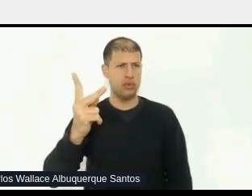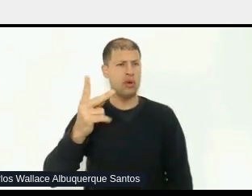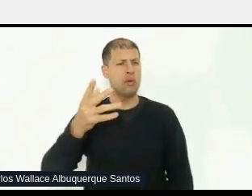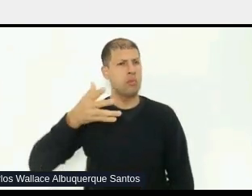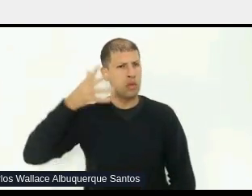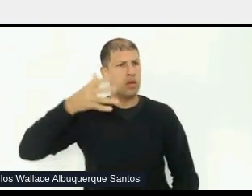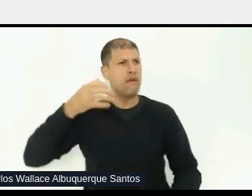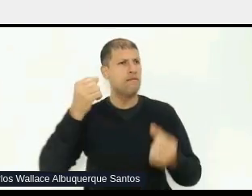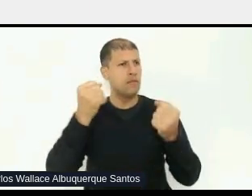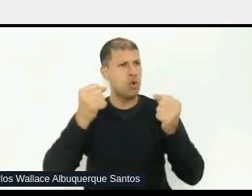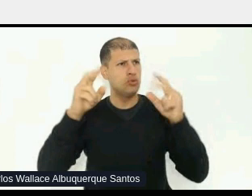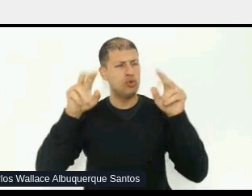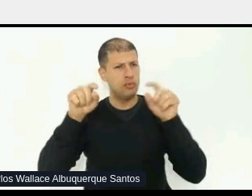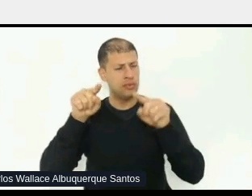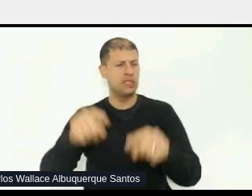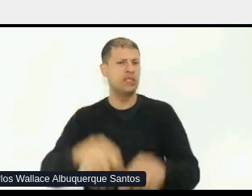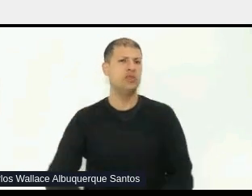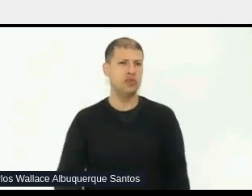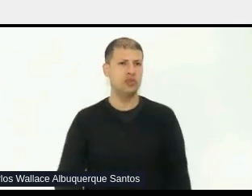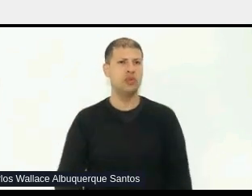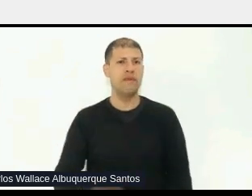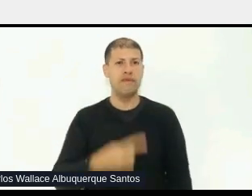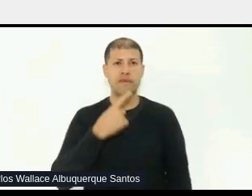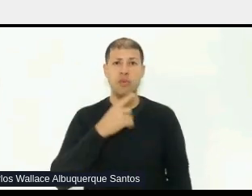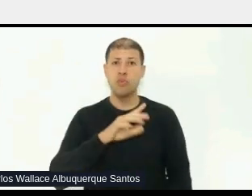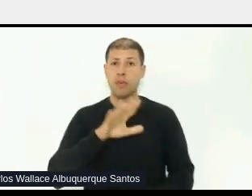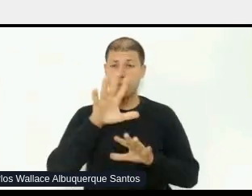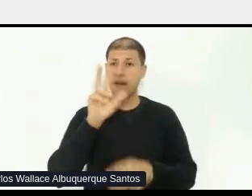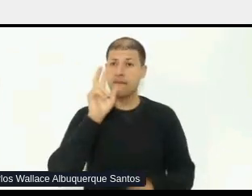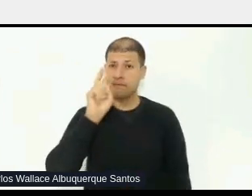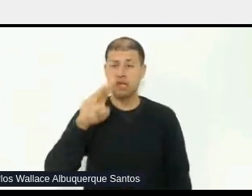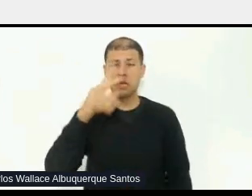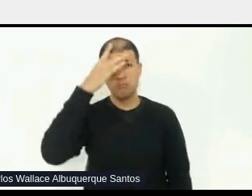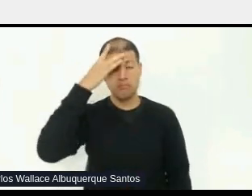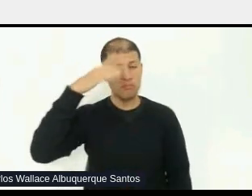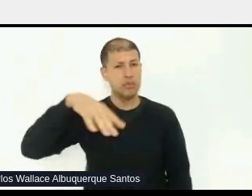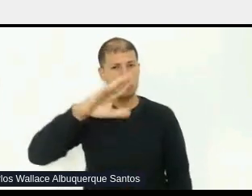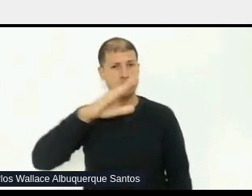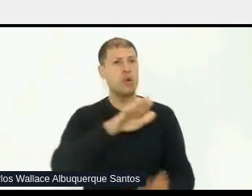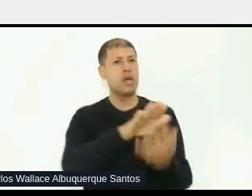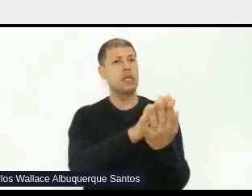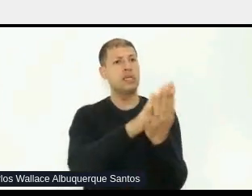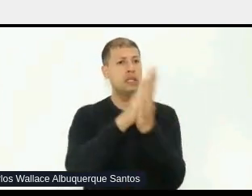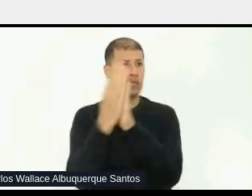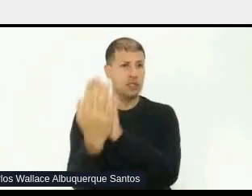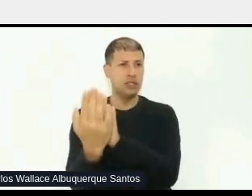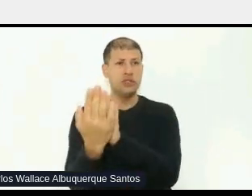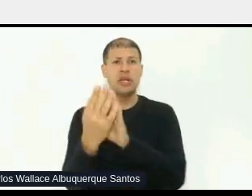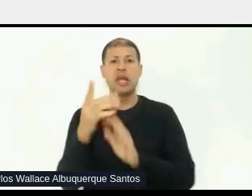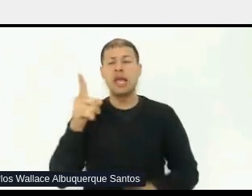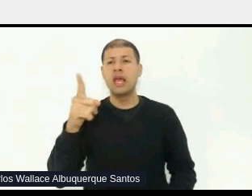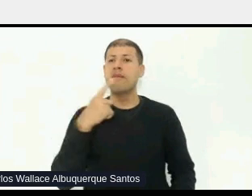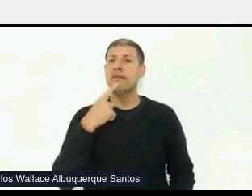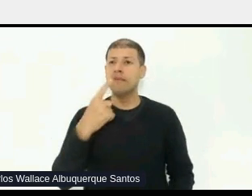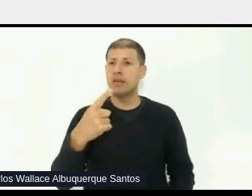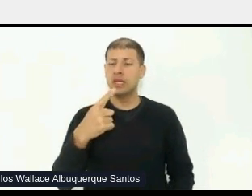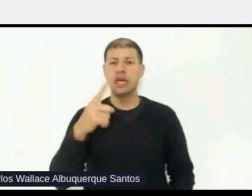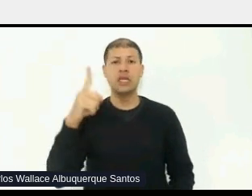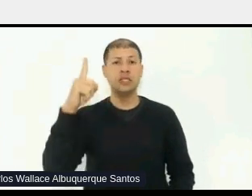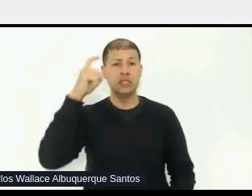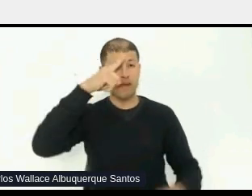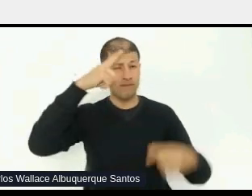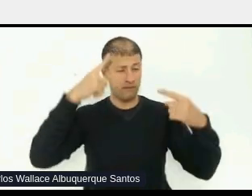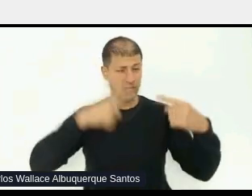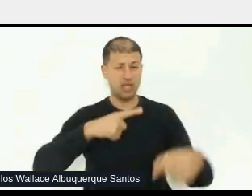relação a isso, do impacto que a gente vê nas pessoas trans, o que elas passam, os desafios que elas têm que